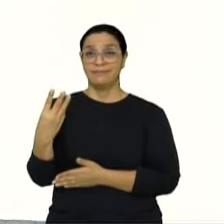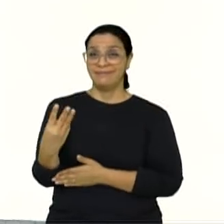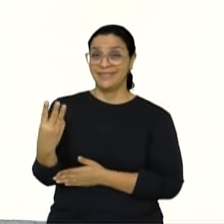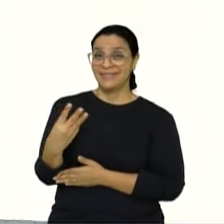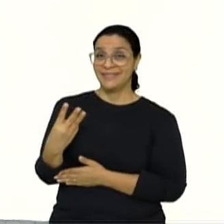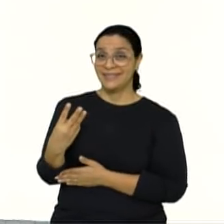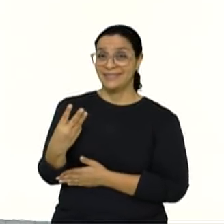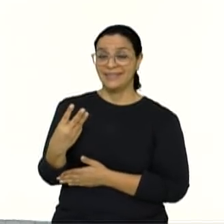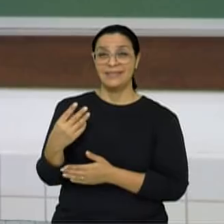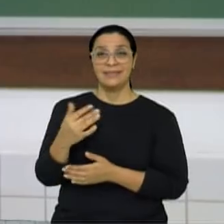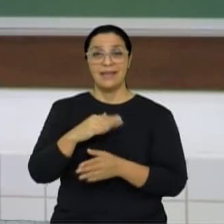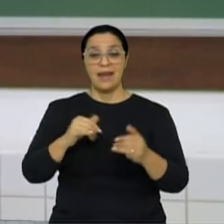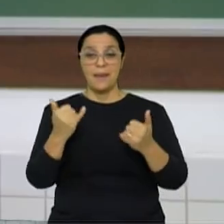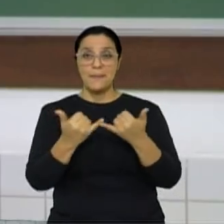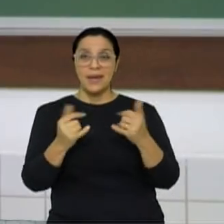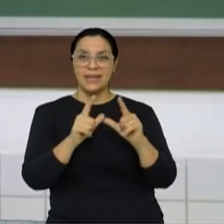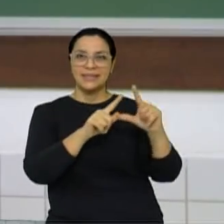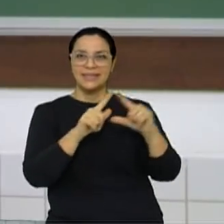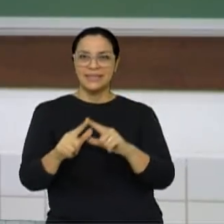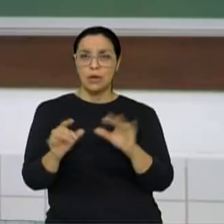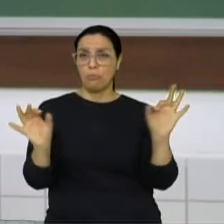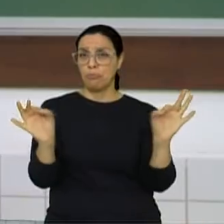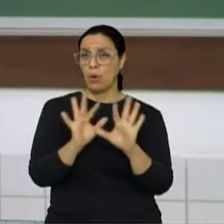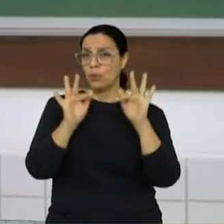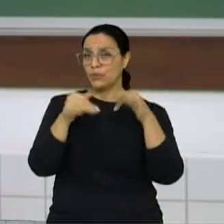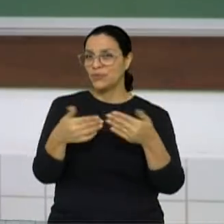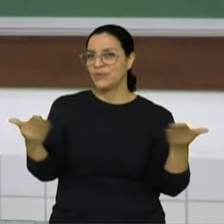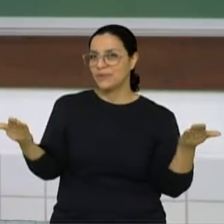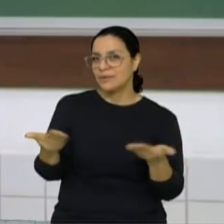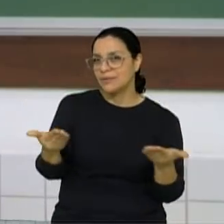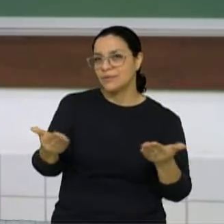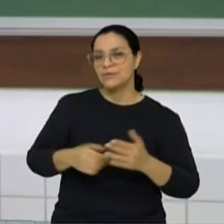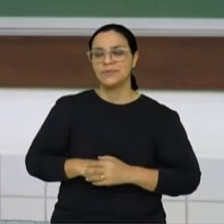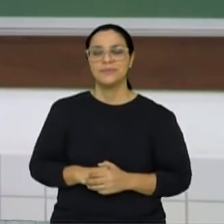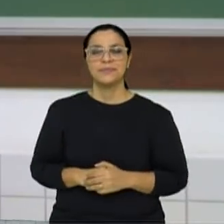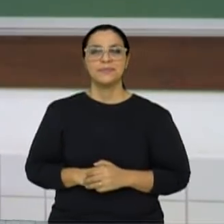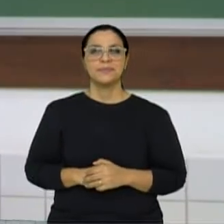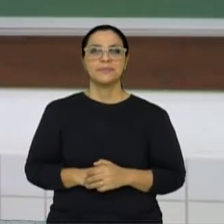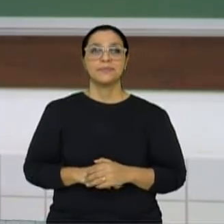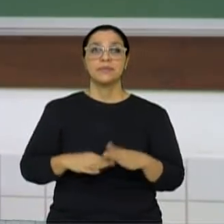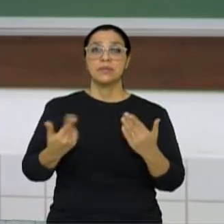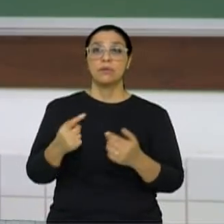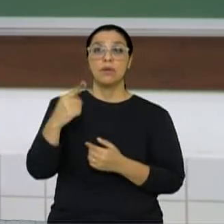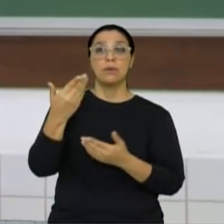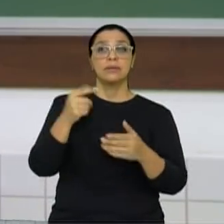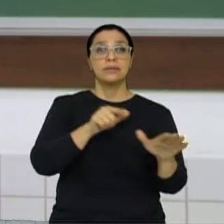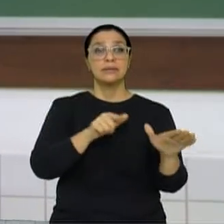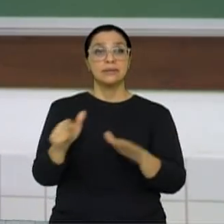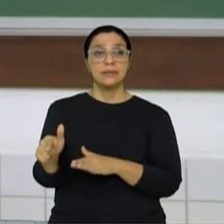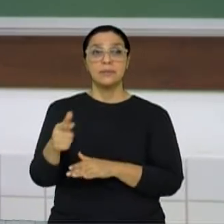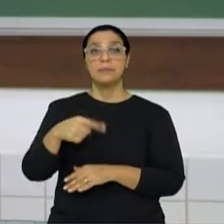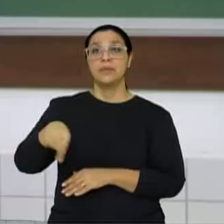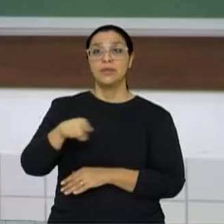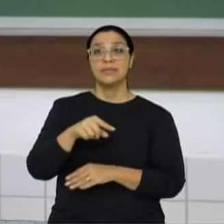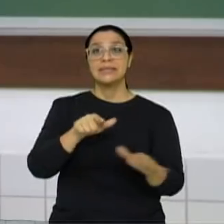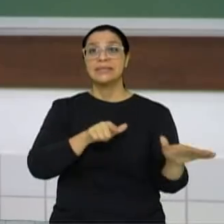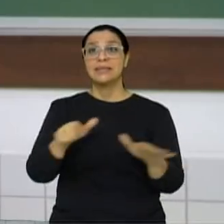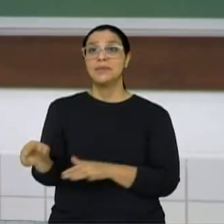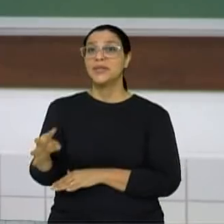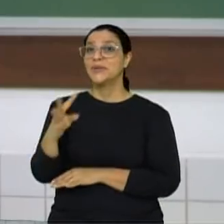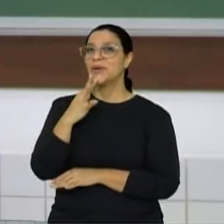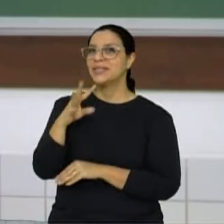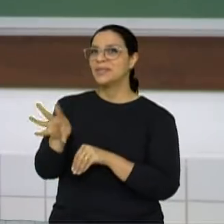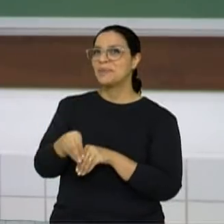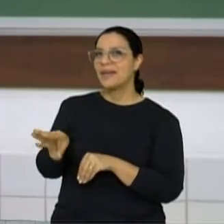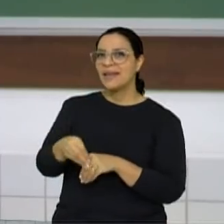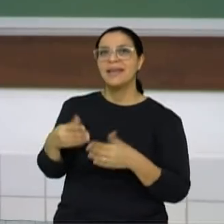aula, né? Hoje a gente finalizou a parte dos problemas envolvendo semelhança de triângulos, né? Na próxima aula, vocês vão para a Semana